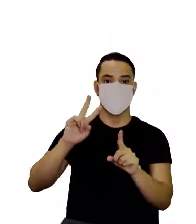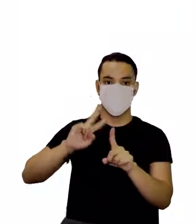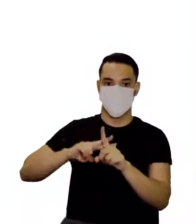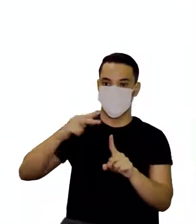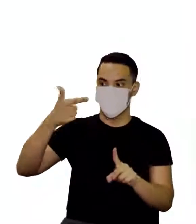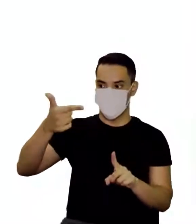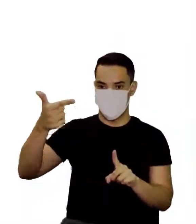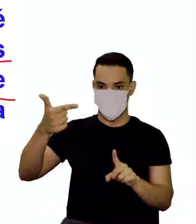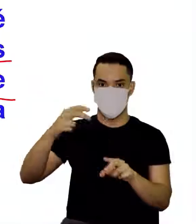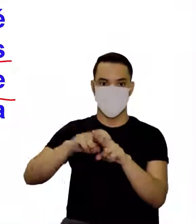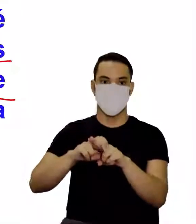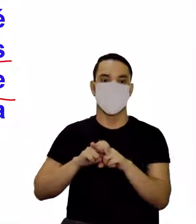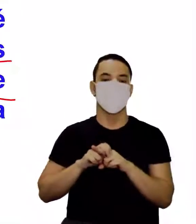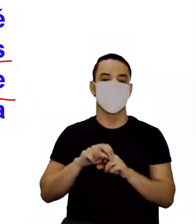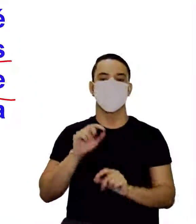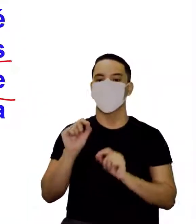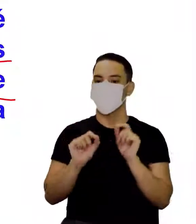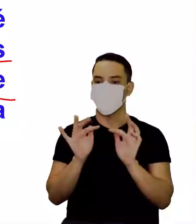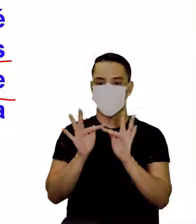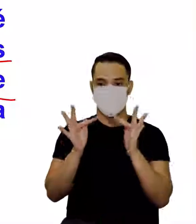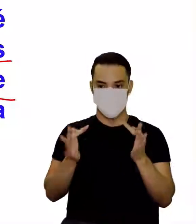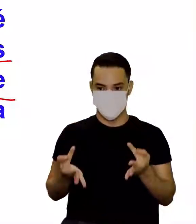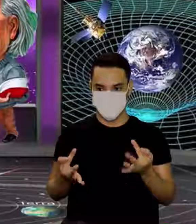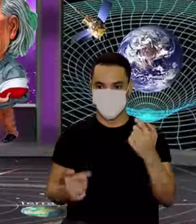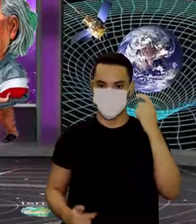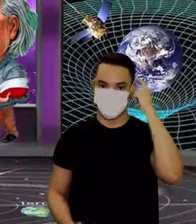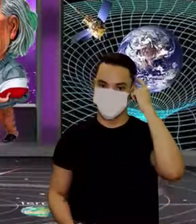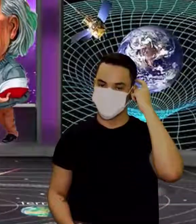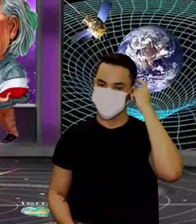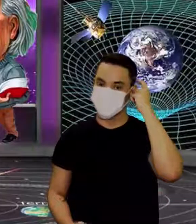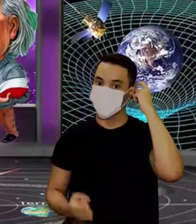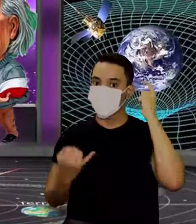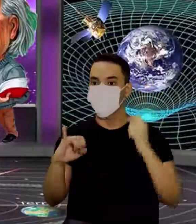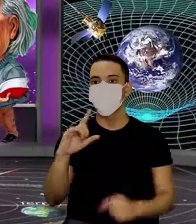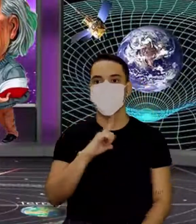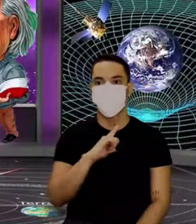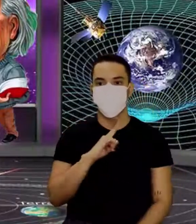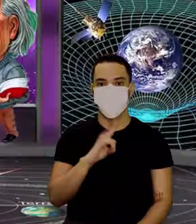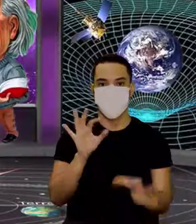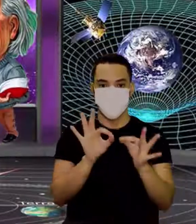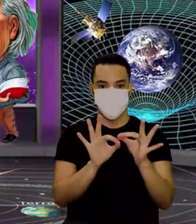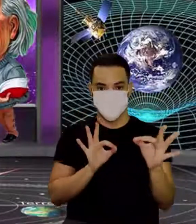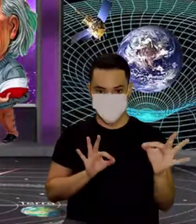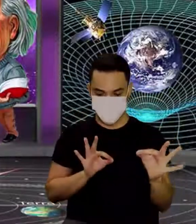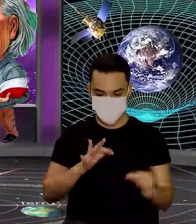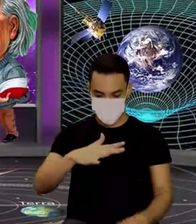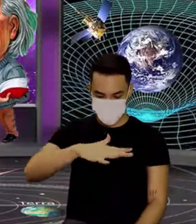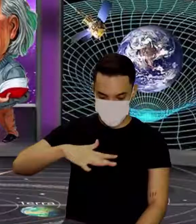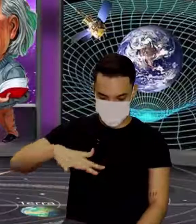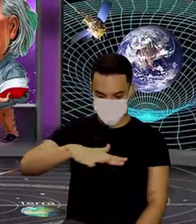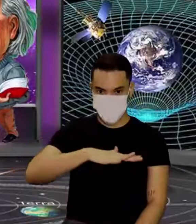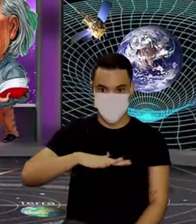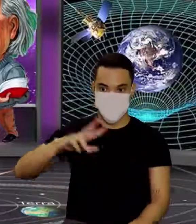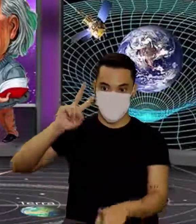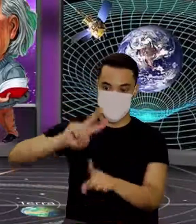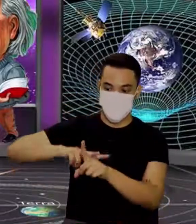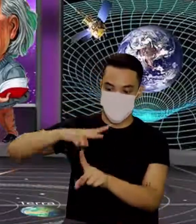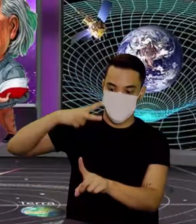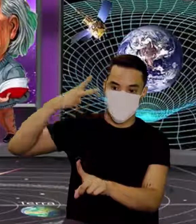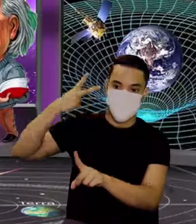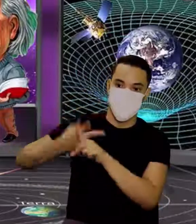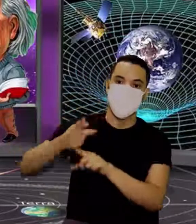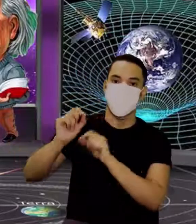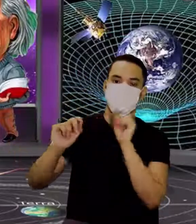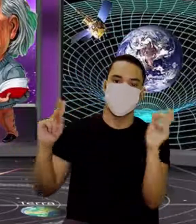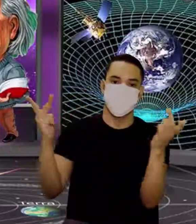distância. Então, aqui é bem simples, pessoal. Se eu tenho uma certa distância, está aqui, eu dobro essa distância, eu